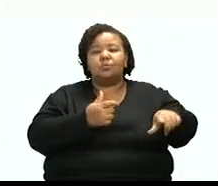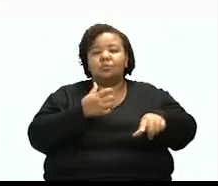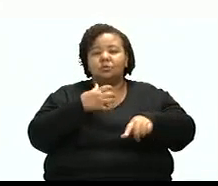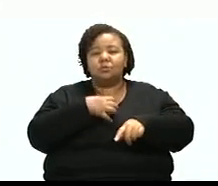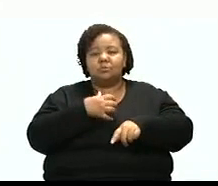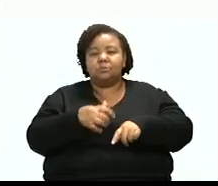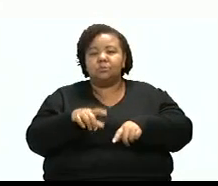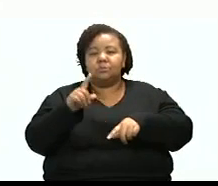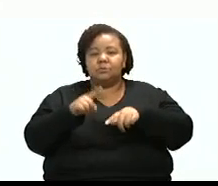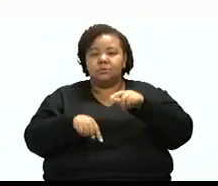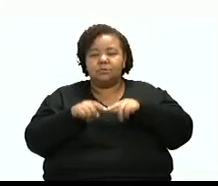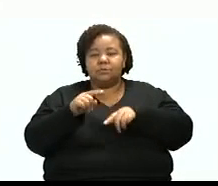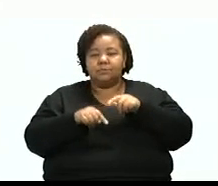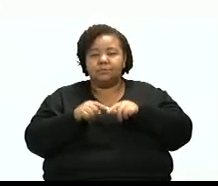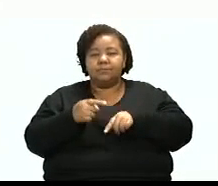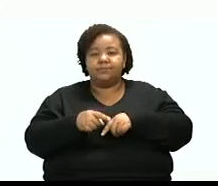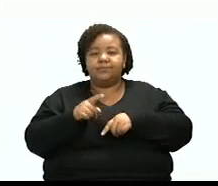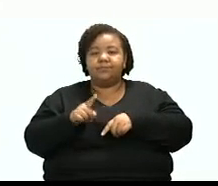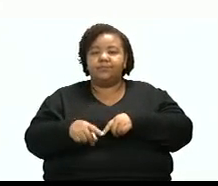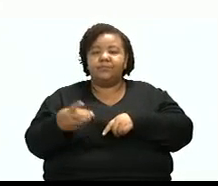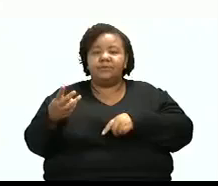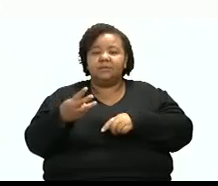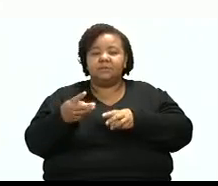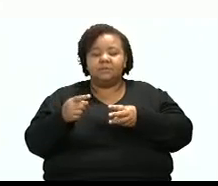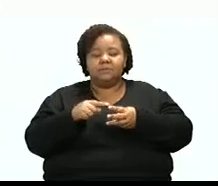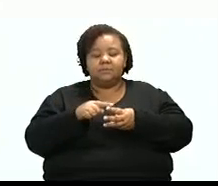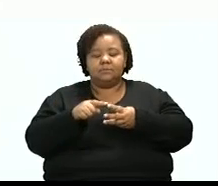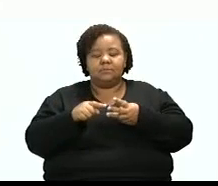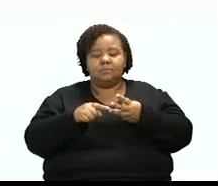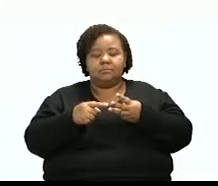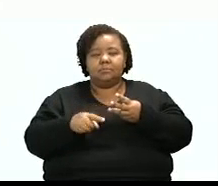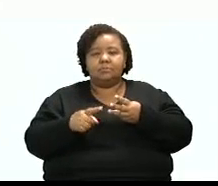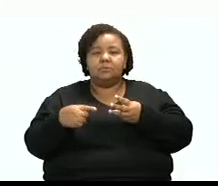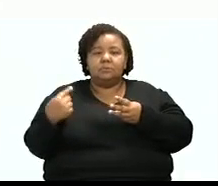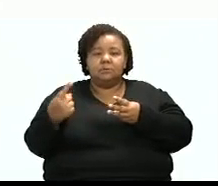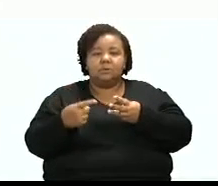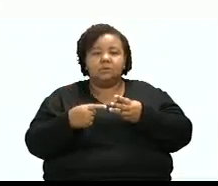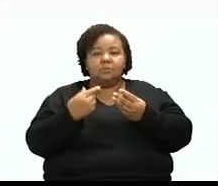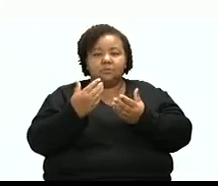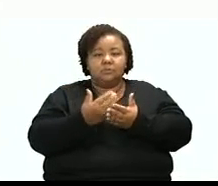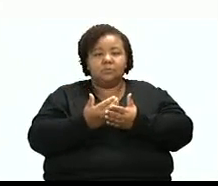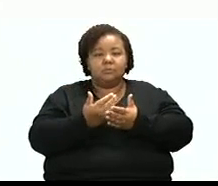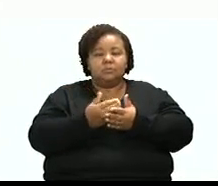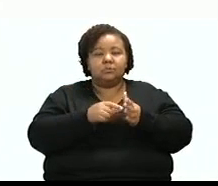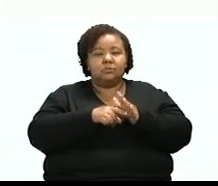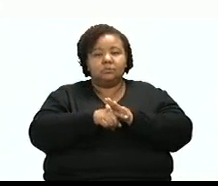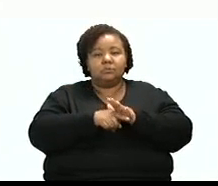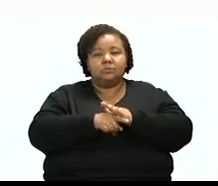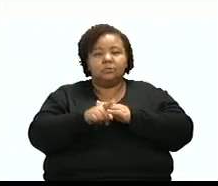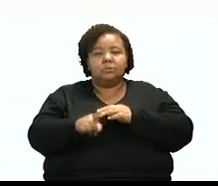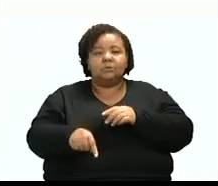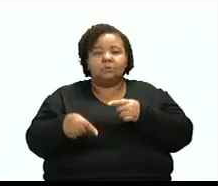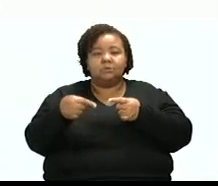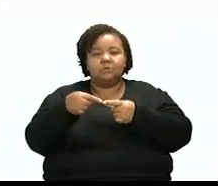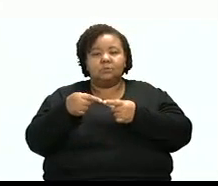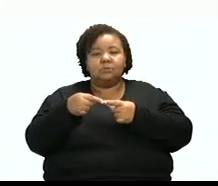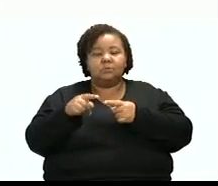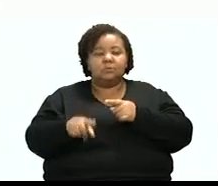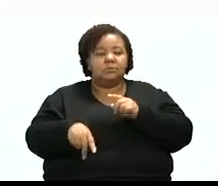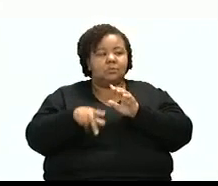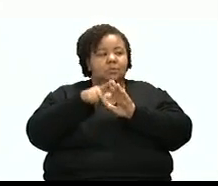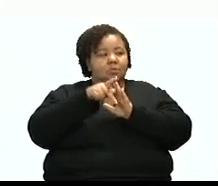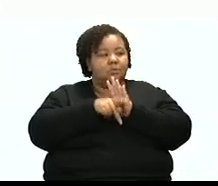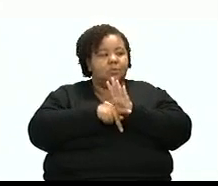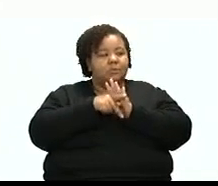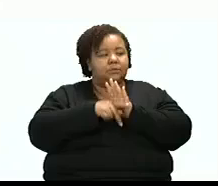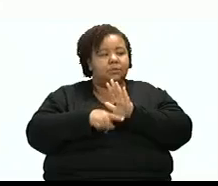produtos. E basicamente as três tarefas que iremos investigar ao longo da aula estão relacionadas a um projeto